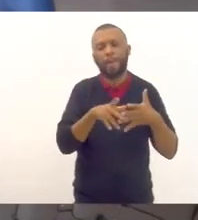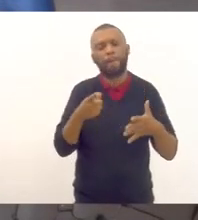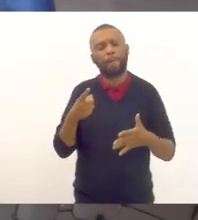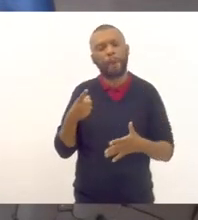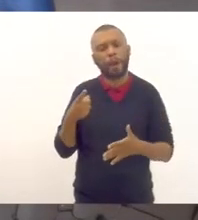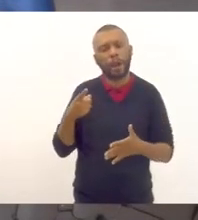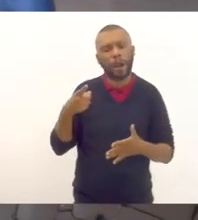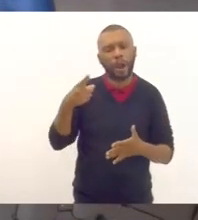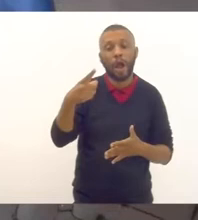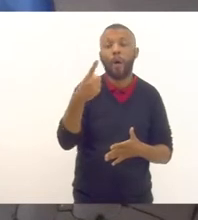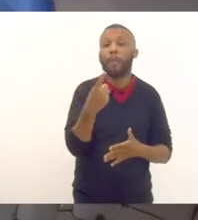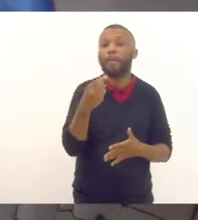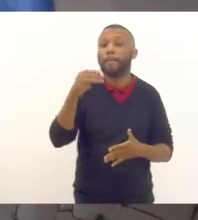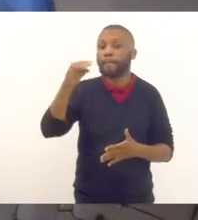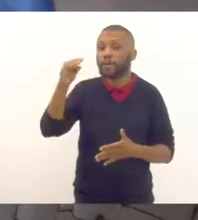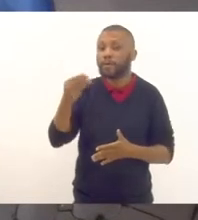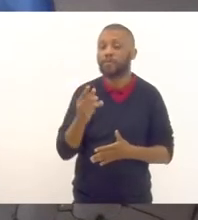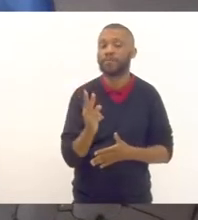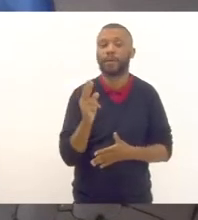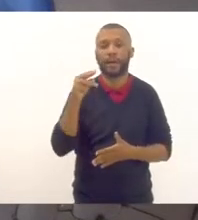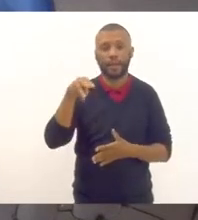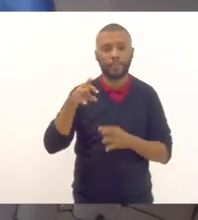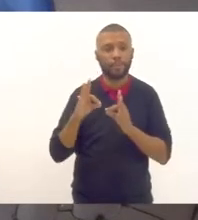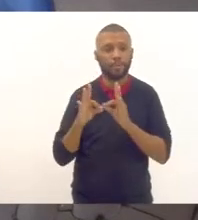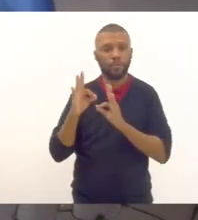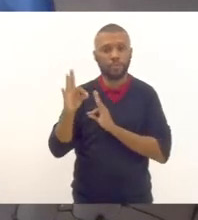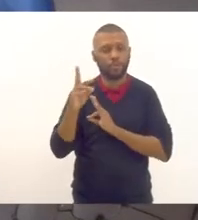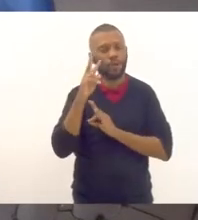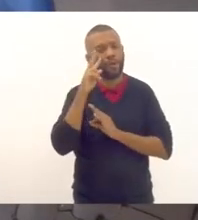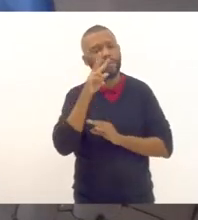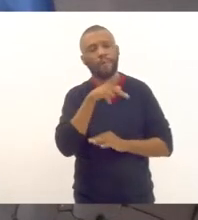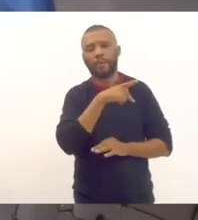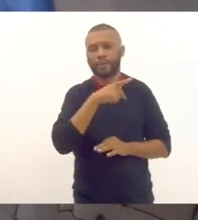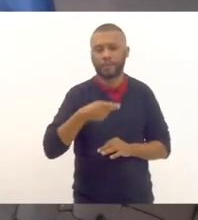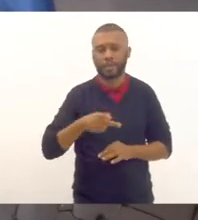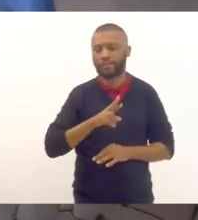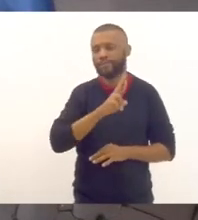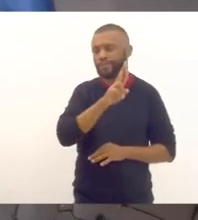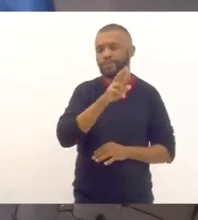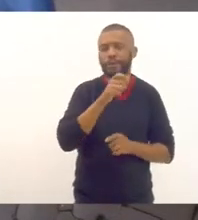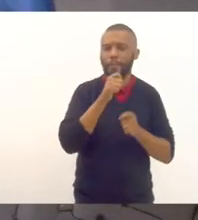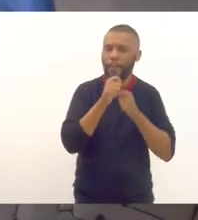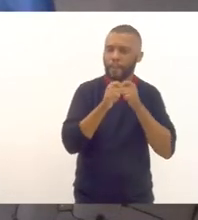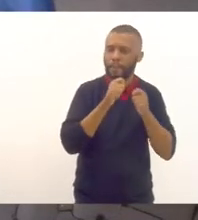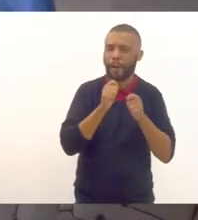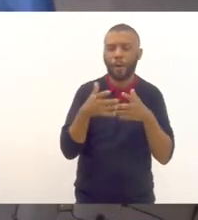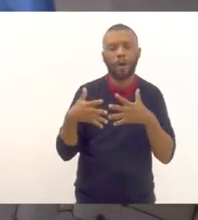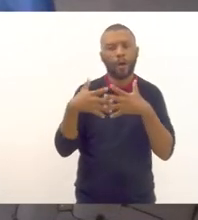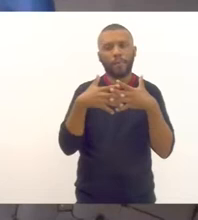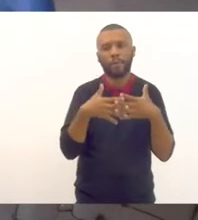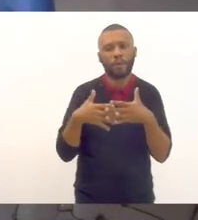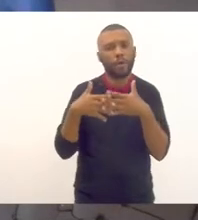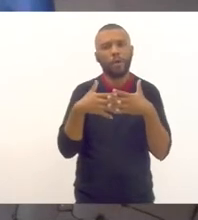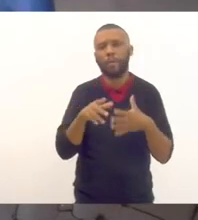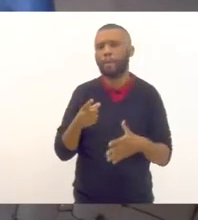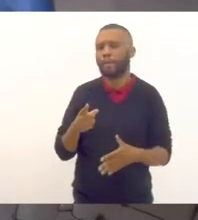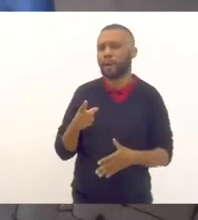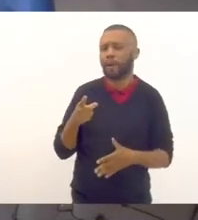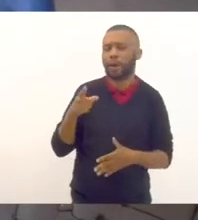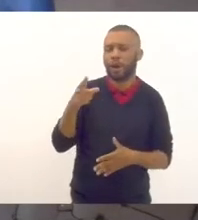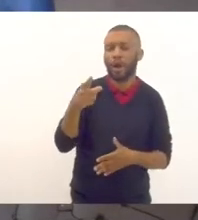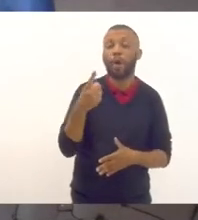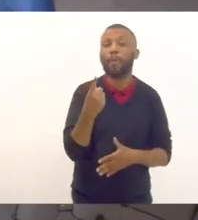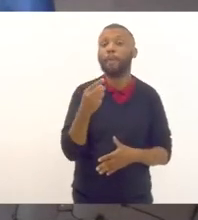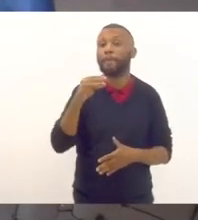1 milhão de quilômetros. Eu vi o presidente de lá falando numa reportagem, um caminhão roda 1 milhão de quilômetros sem precisar fazer nenhum tipo